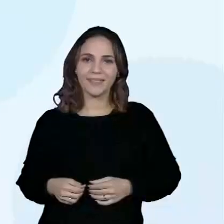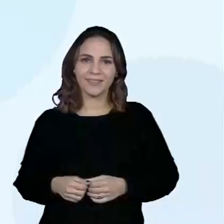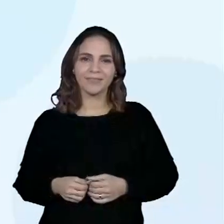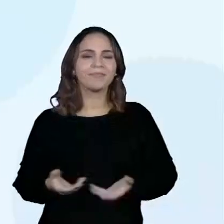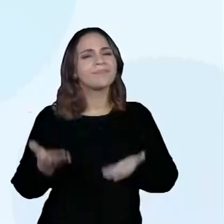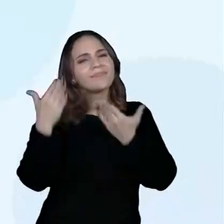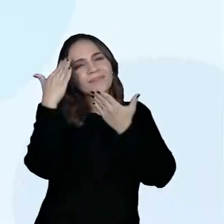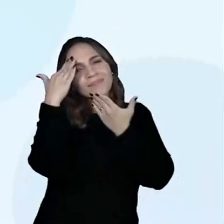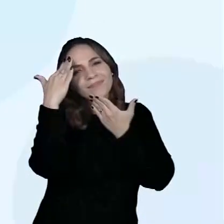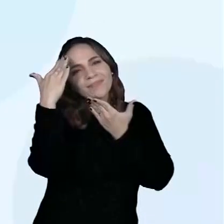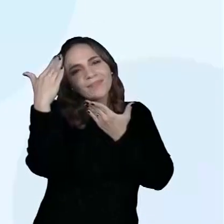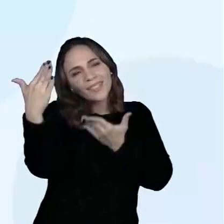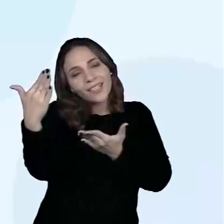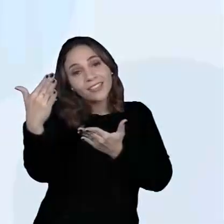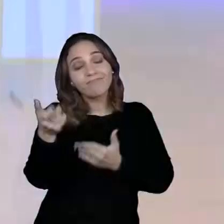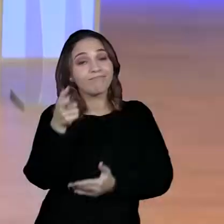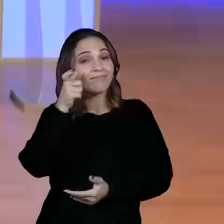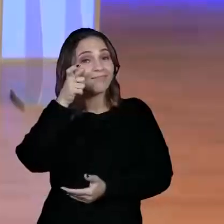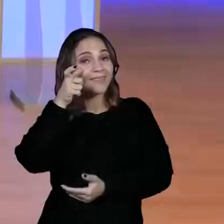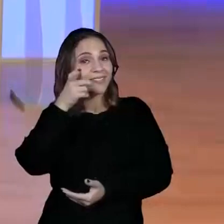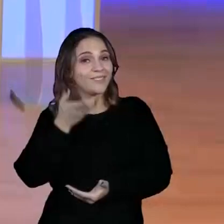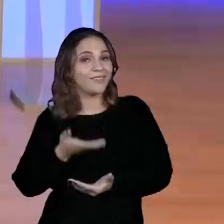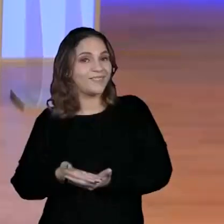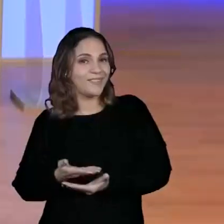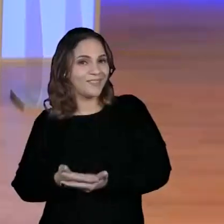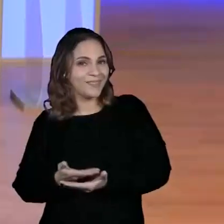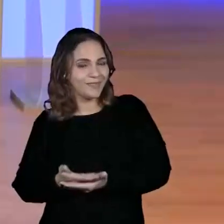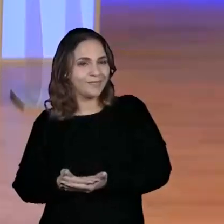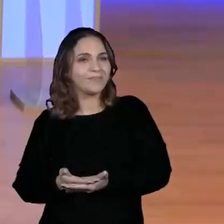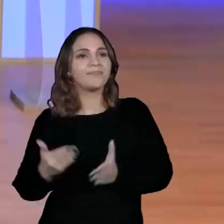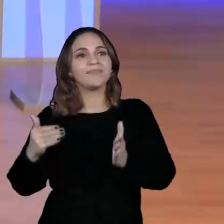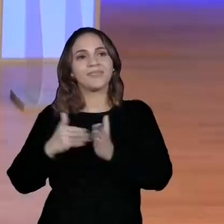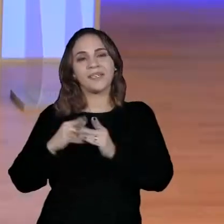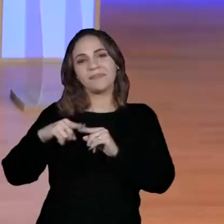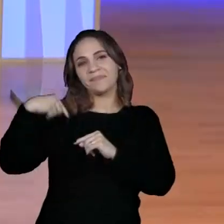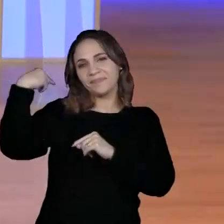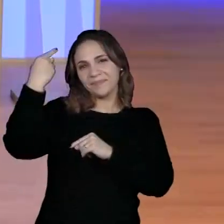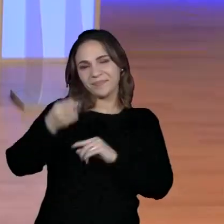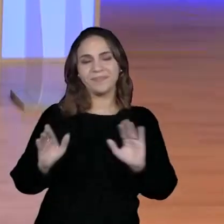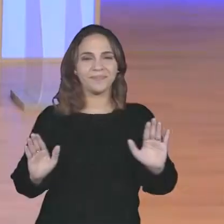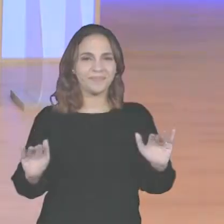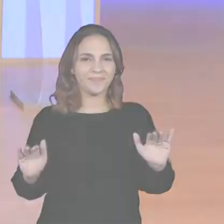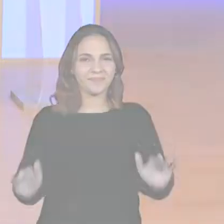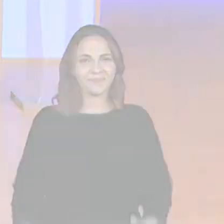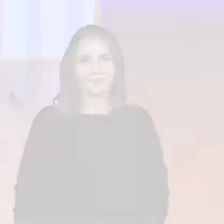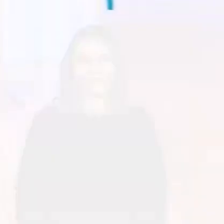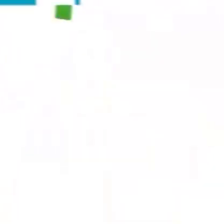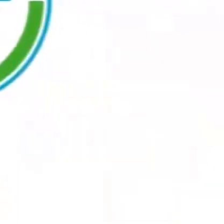Muito, muito obrigada para você que assistiu essa aula e até a próxima. Tchau, tchau!